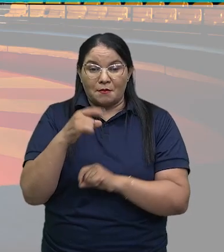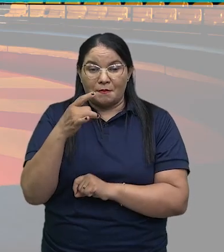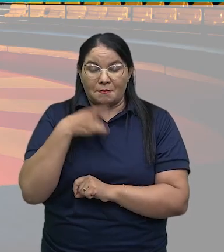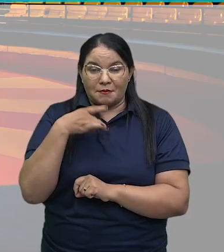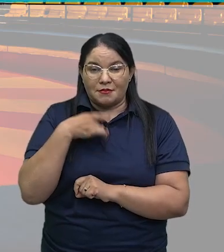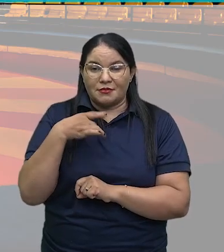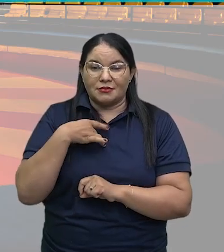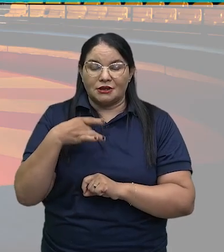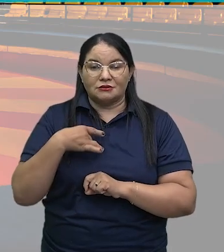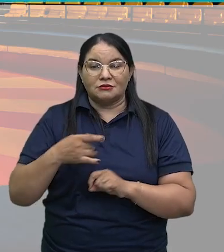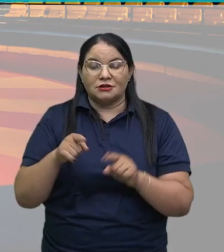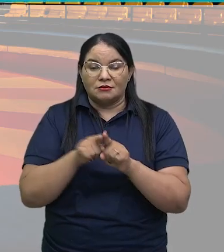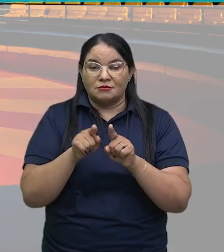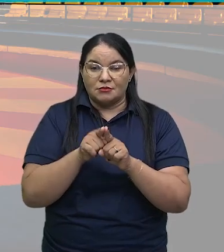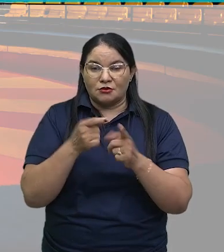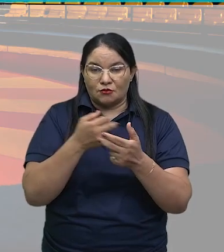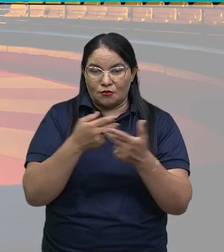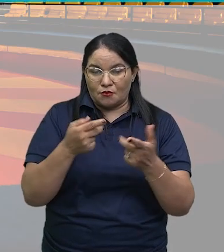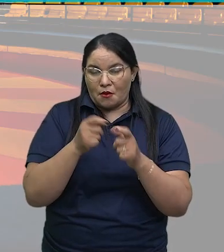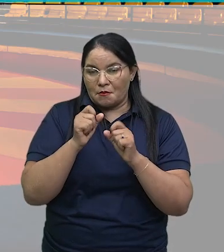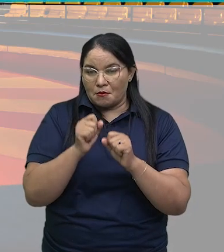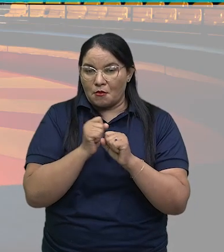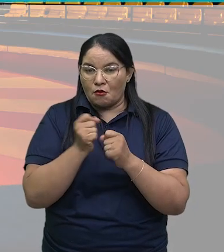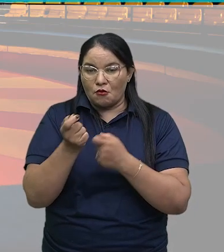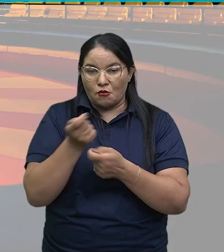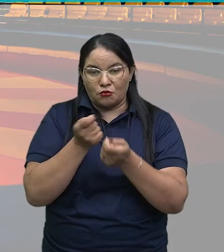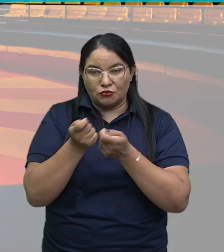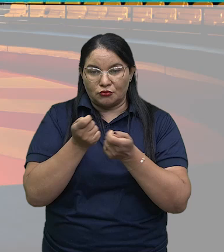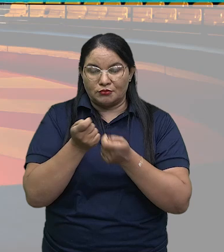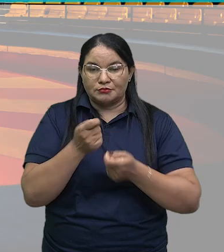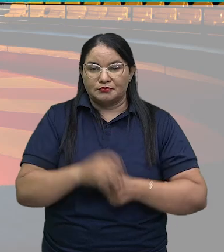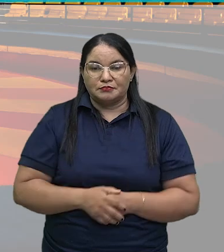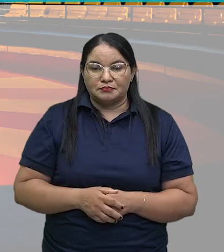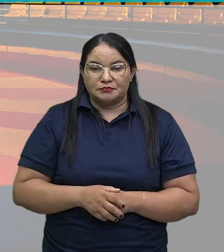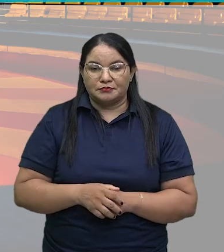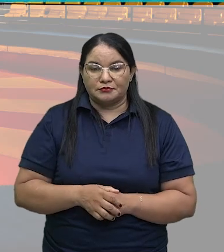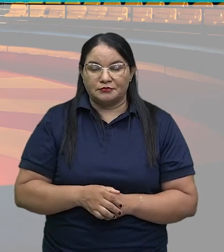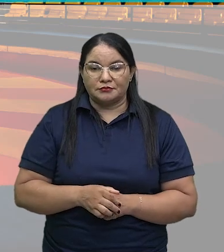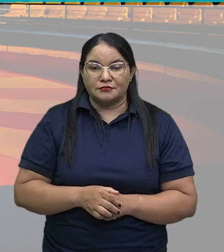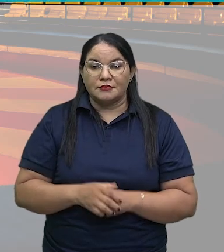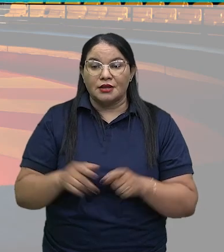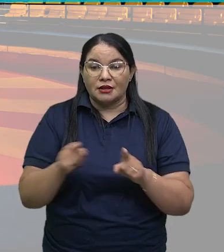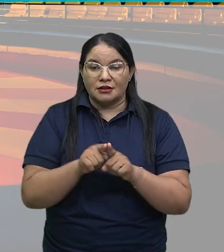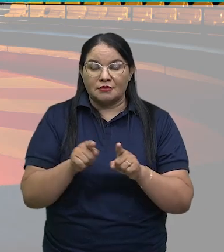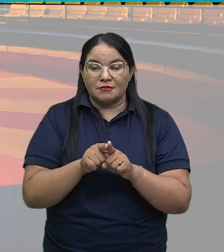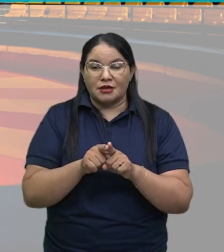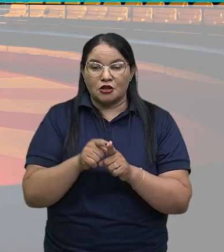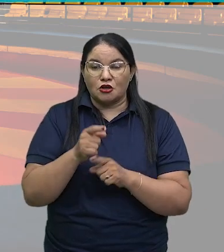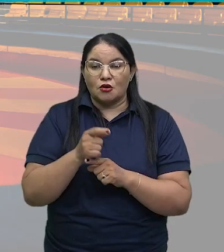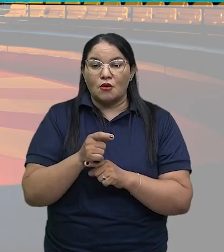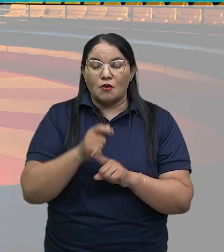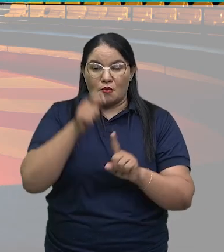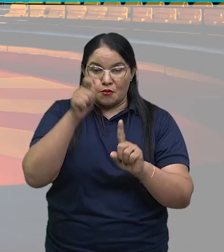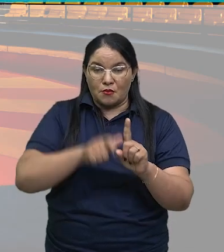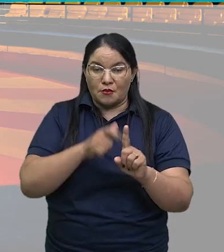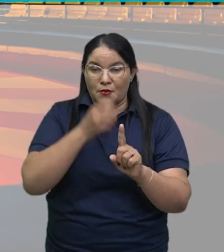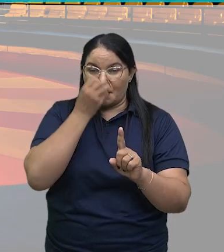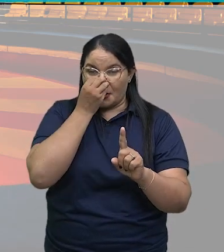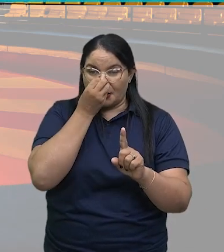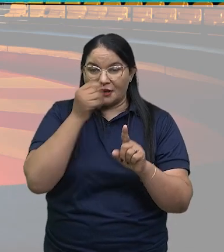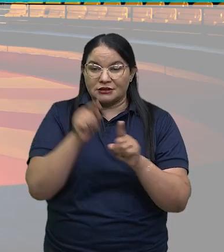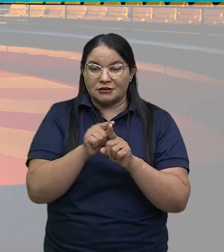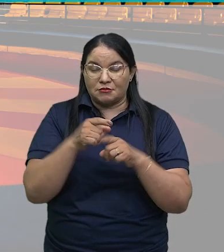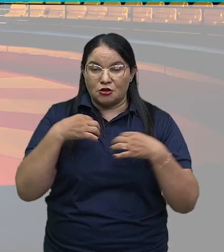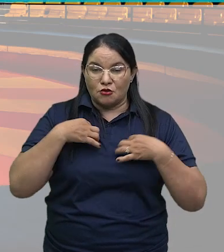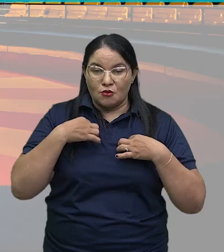e do incontrolável. A crítica social. Historicamente, o palhaço e suas encarnações